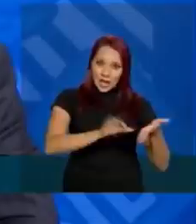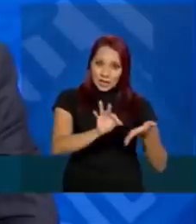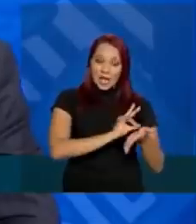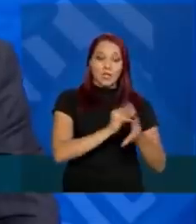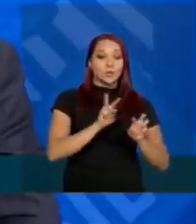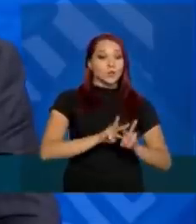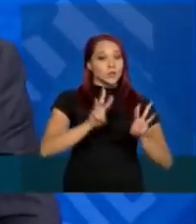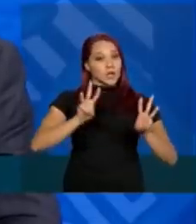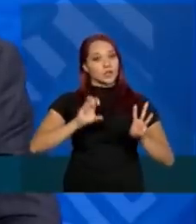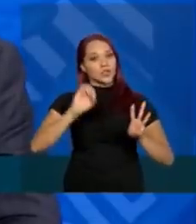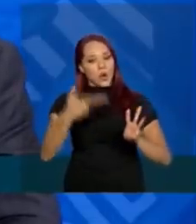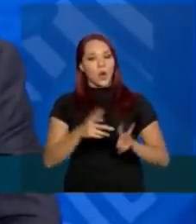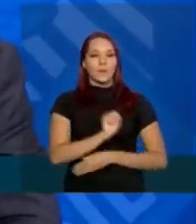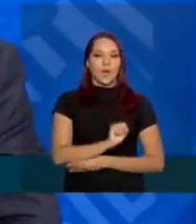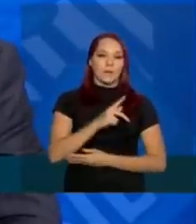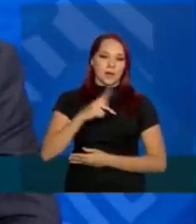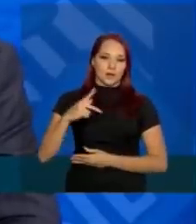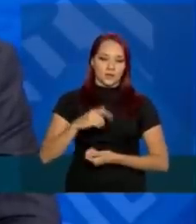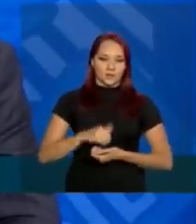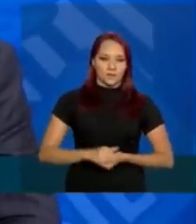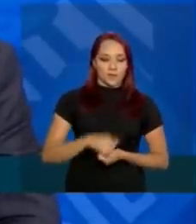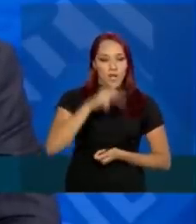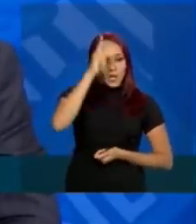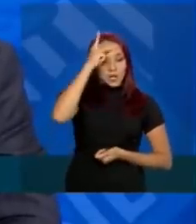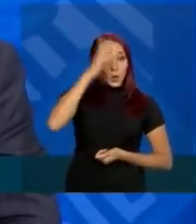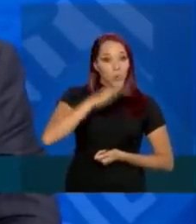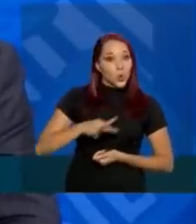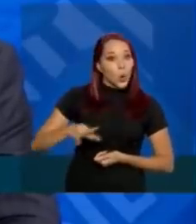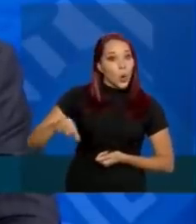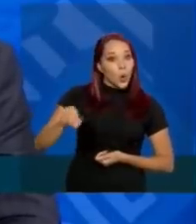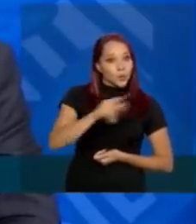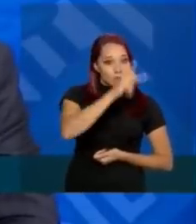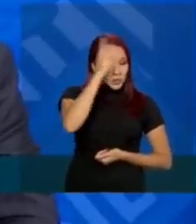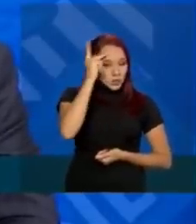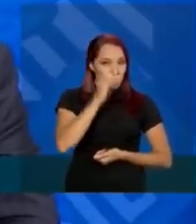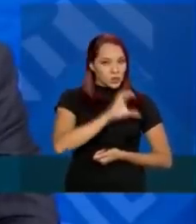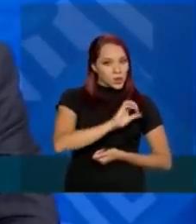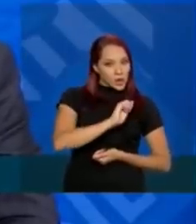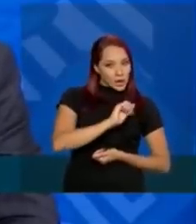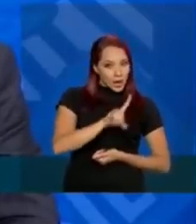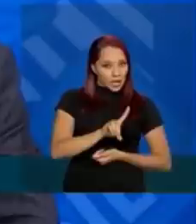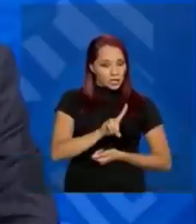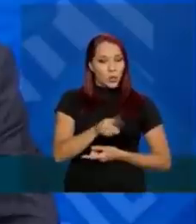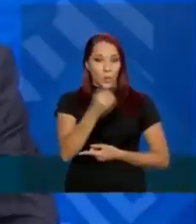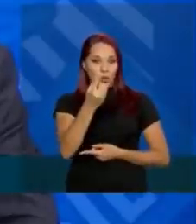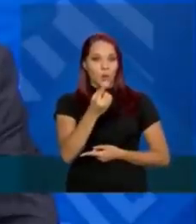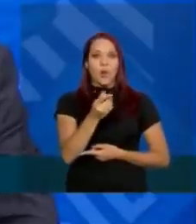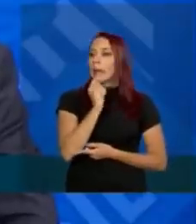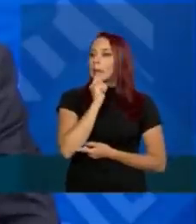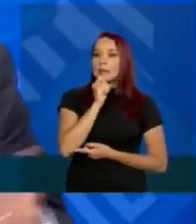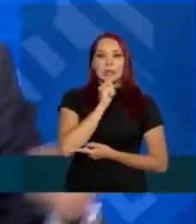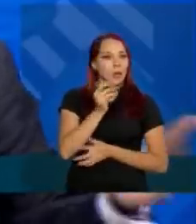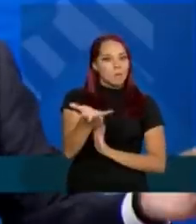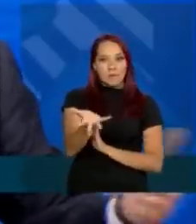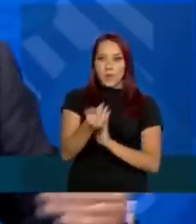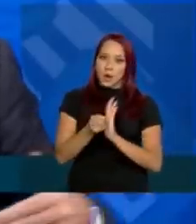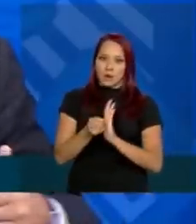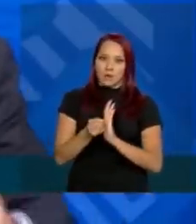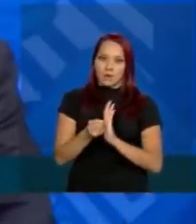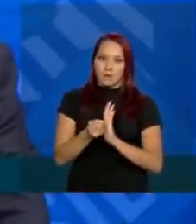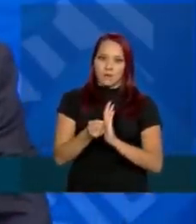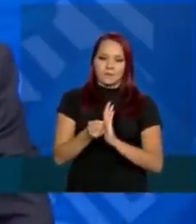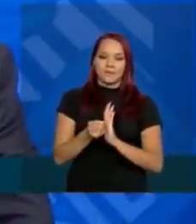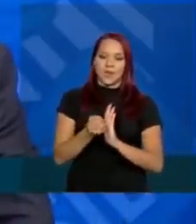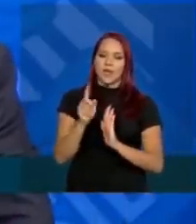Ou seja, todas as pessoas do cadastro único que não receberam, e nós